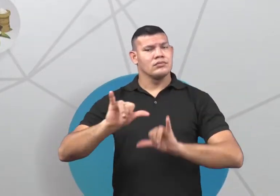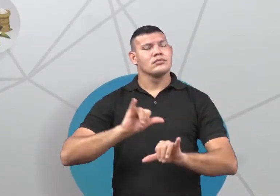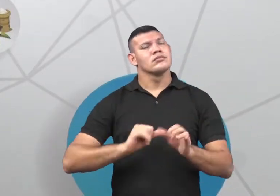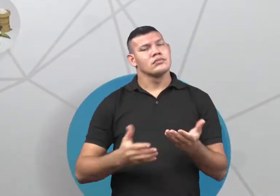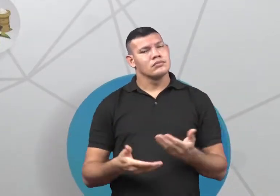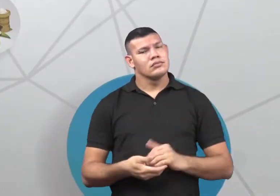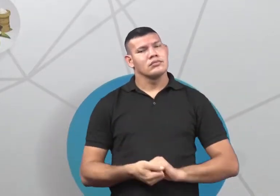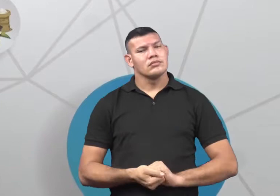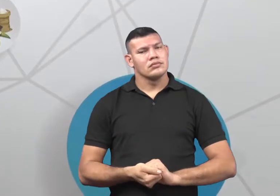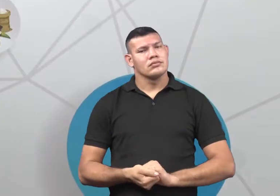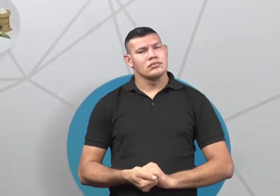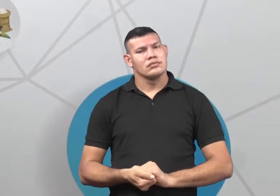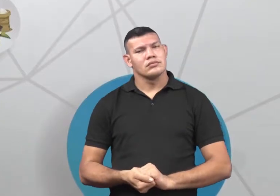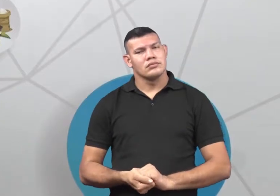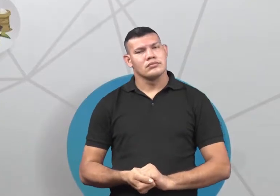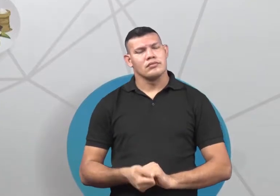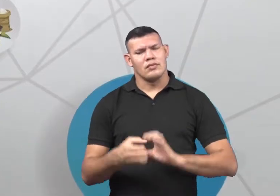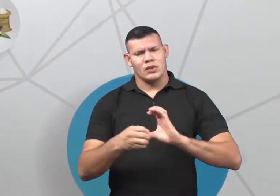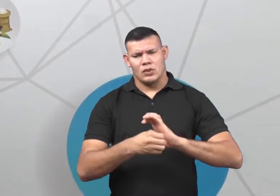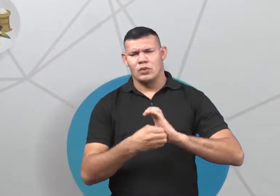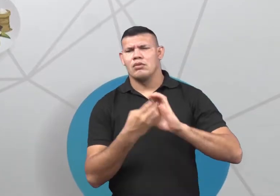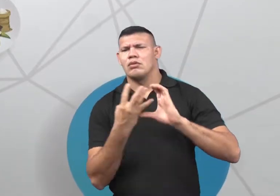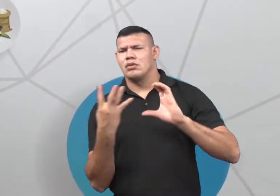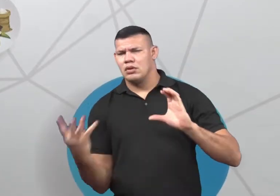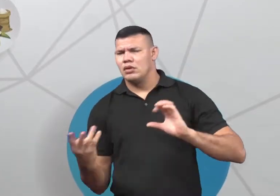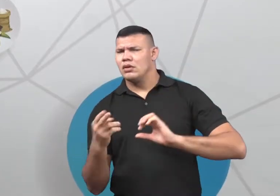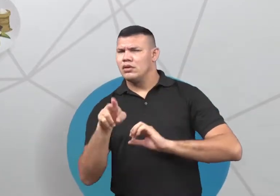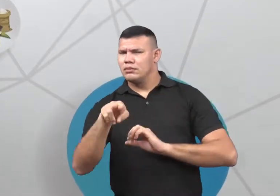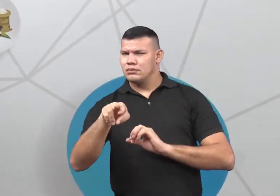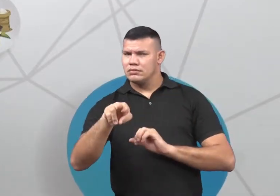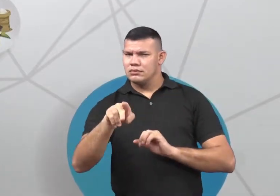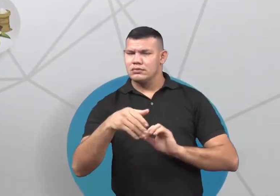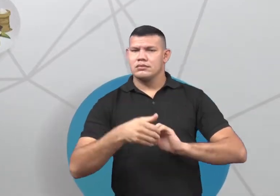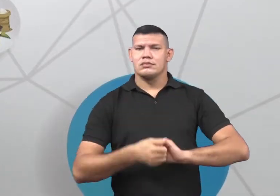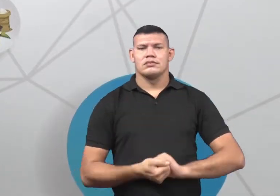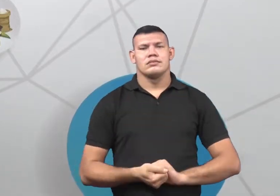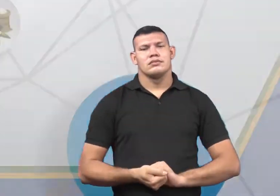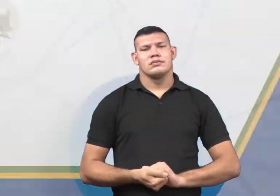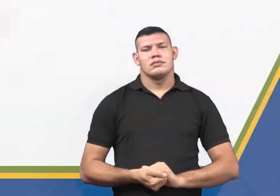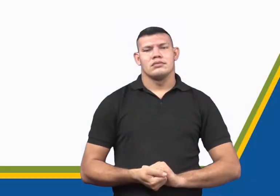tem sempre as mesmas características químicas.